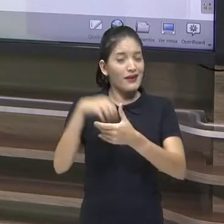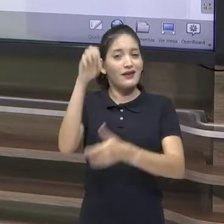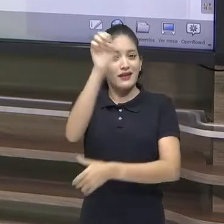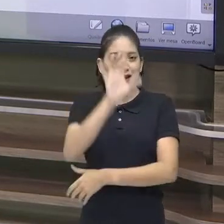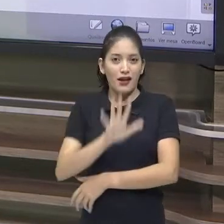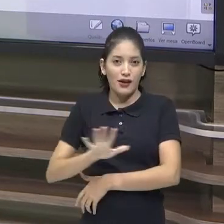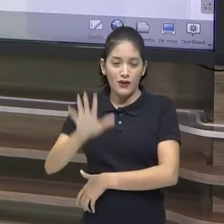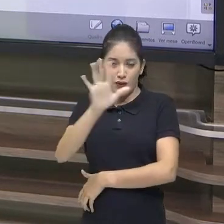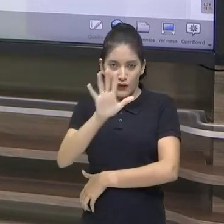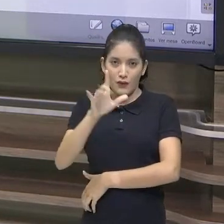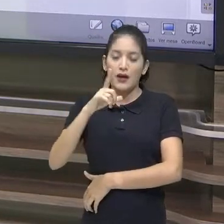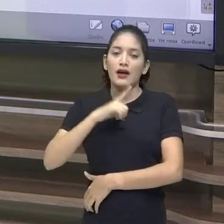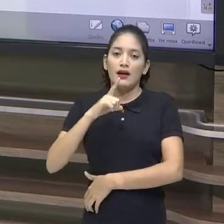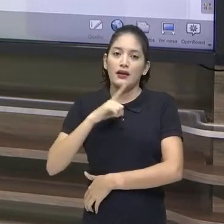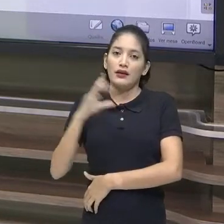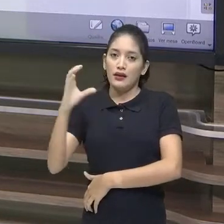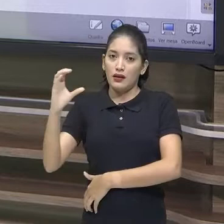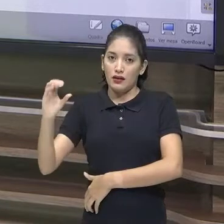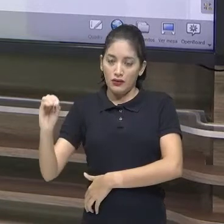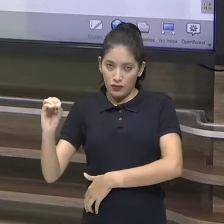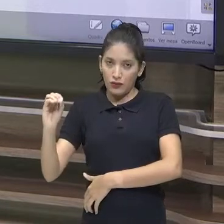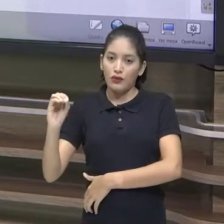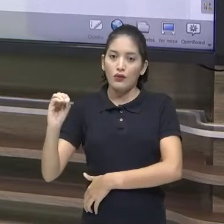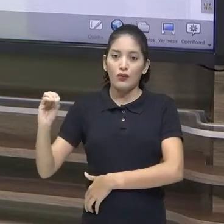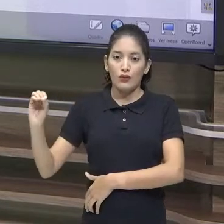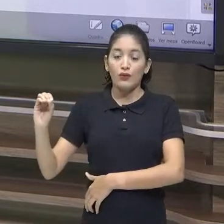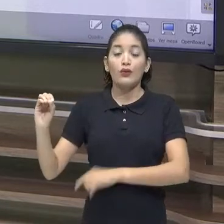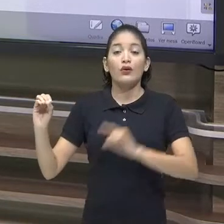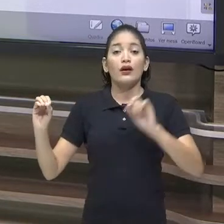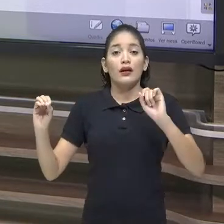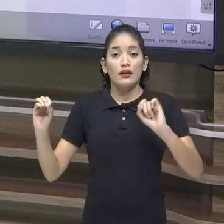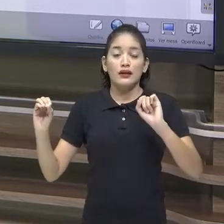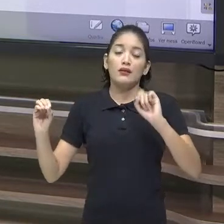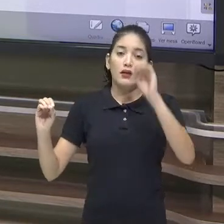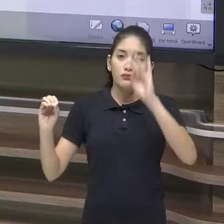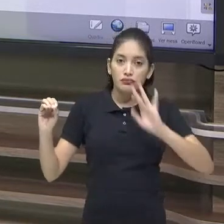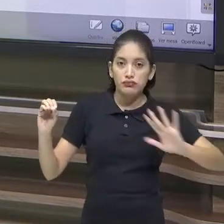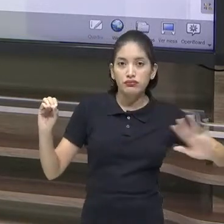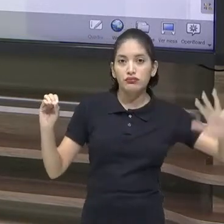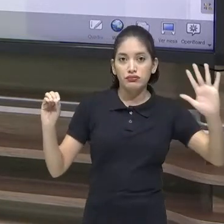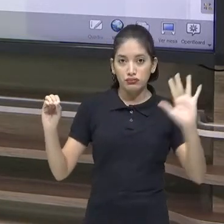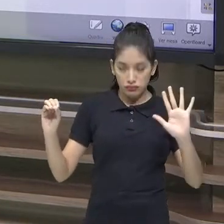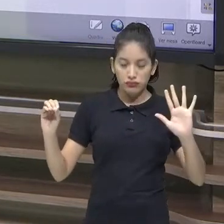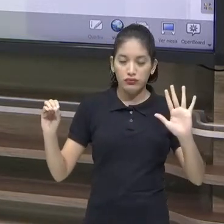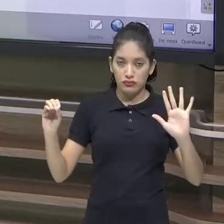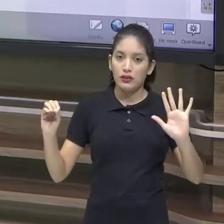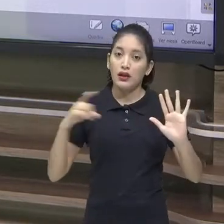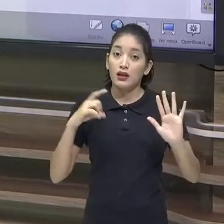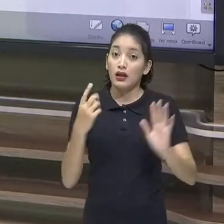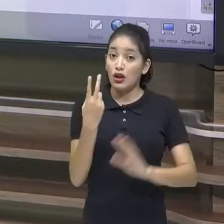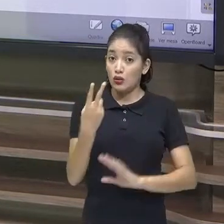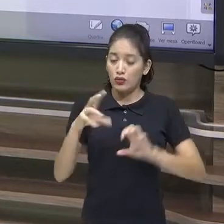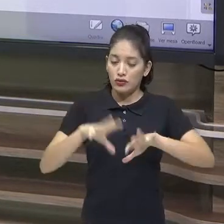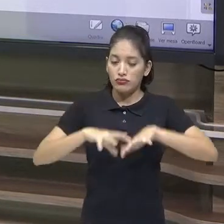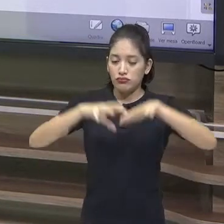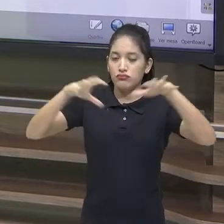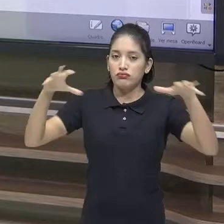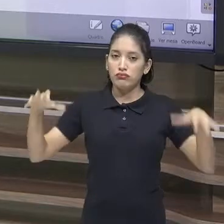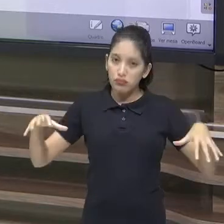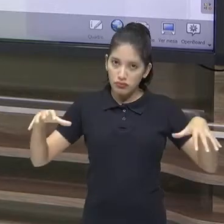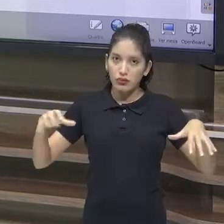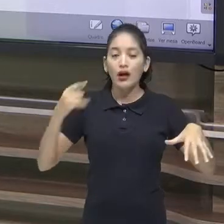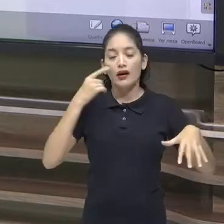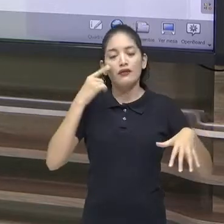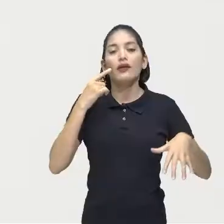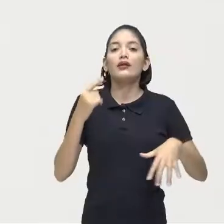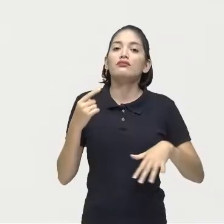tem a Europa Ocidental e a Europa Oriental. Então, a gente tem essa divisão que a gente vai observar aí no